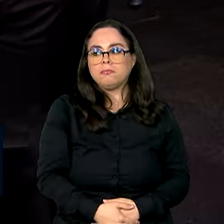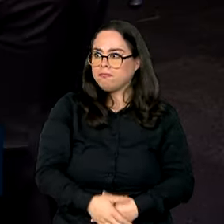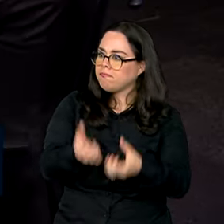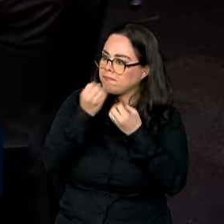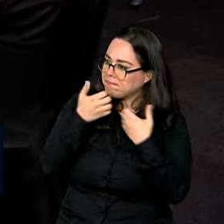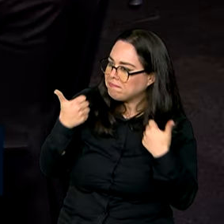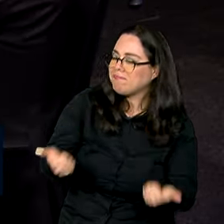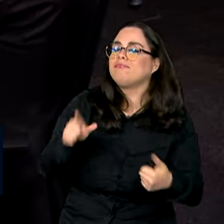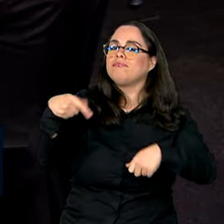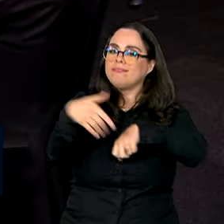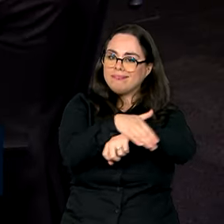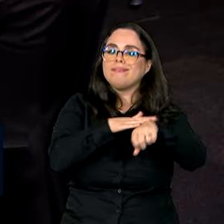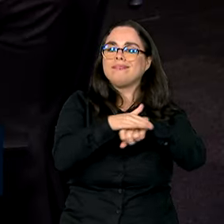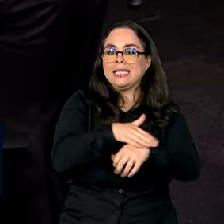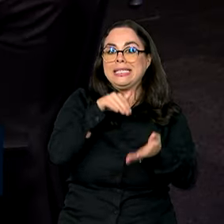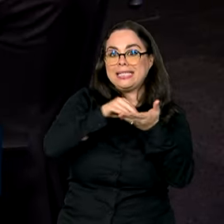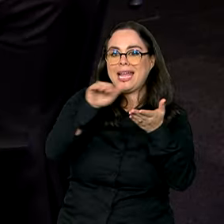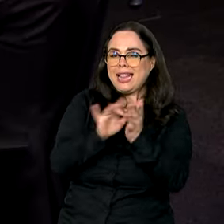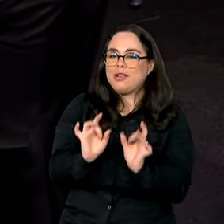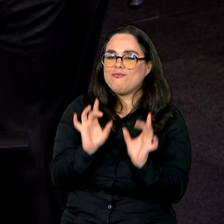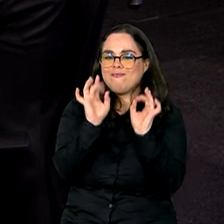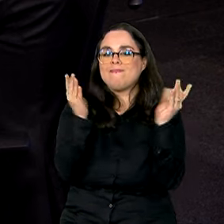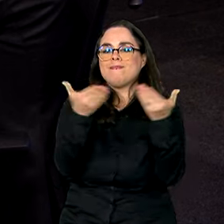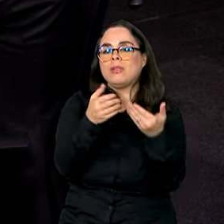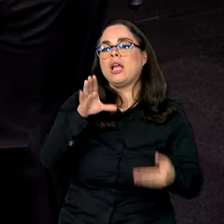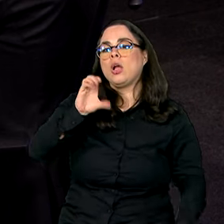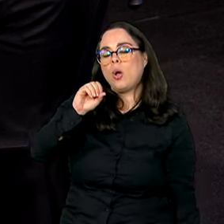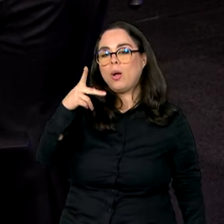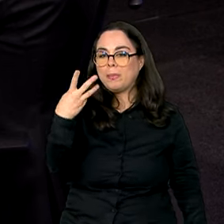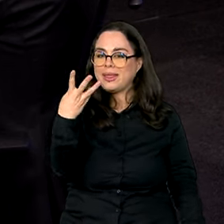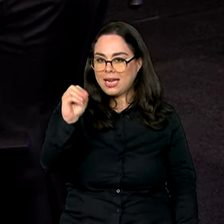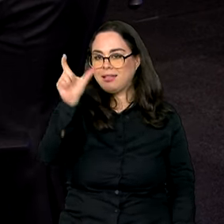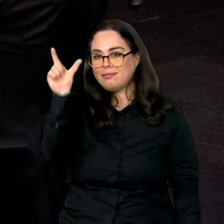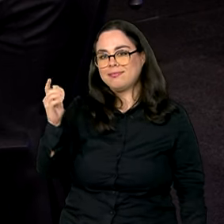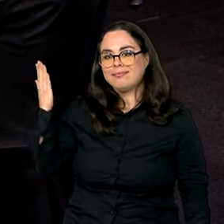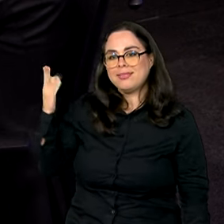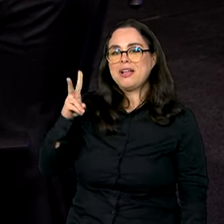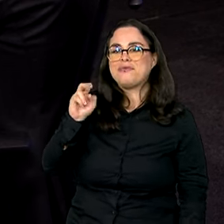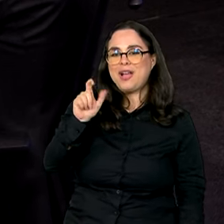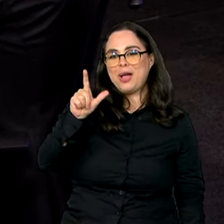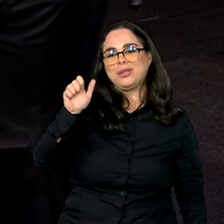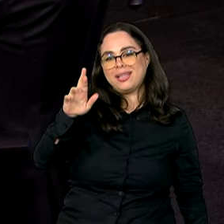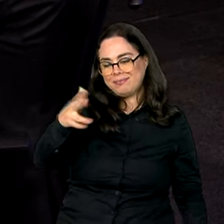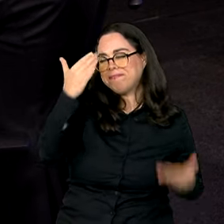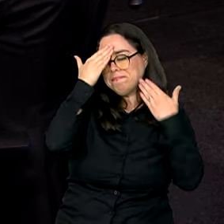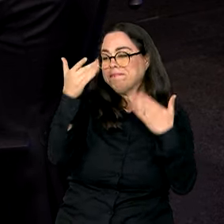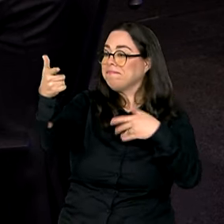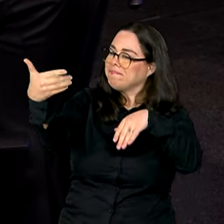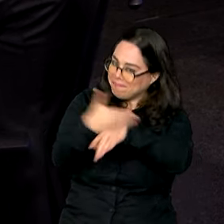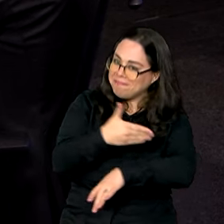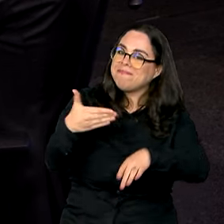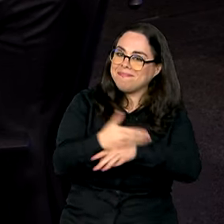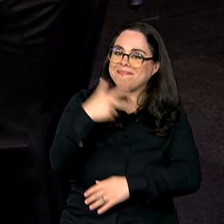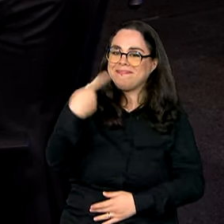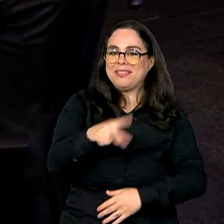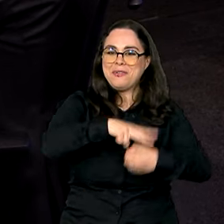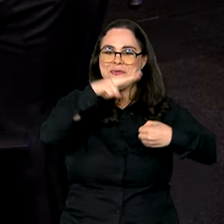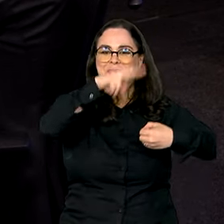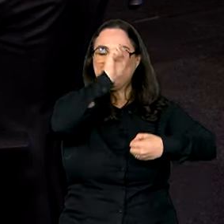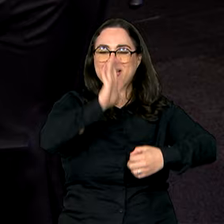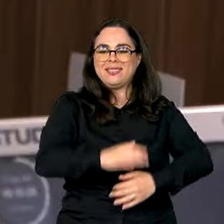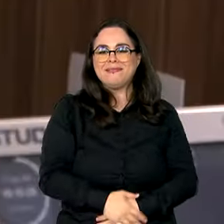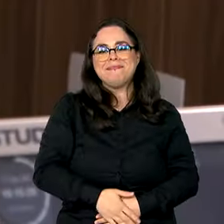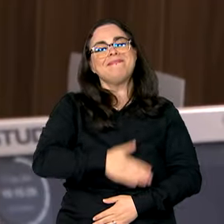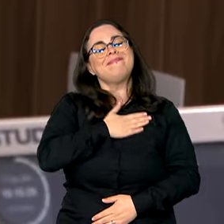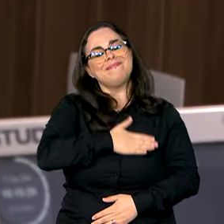nós conversamos com o secretário extraordinário para a COP30, Walter Correia. Secretário, muito obrigada pela sua participação aqui na Voz do Brasil.